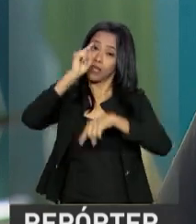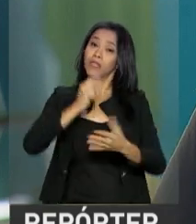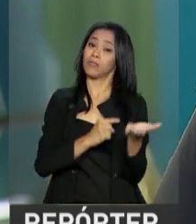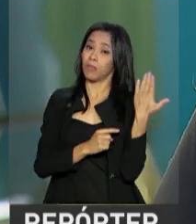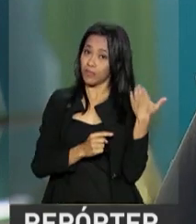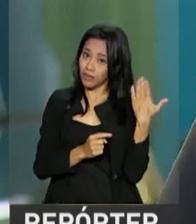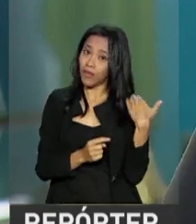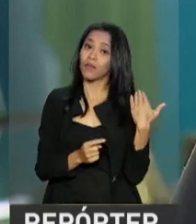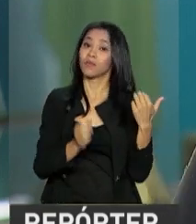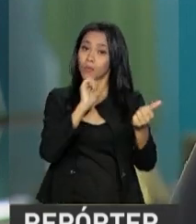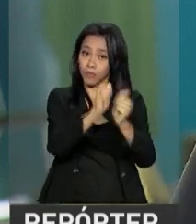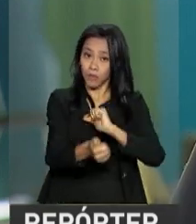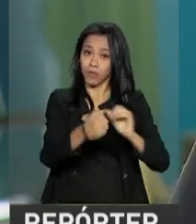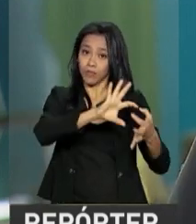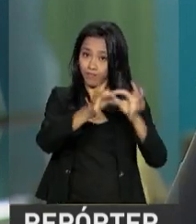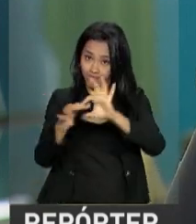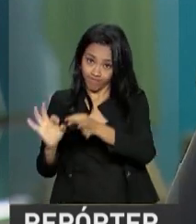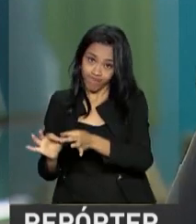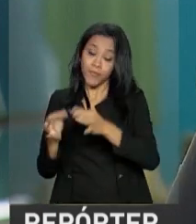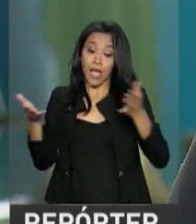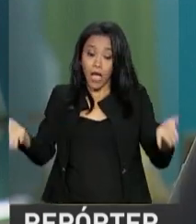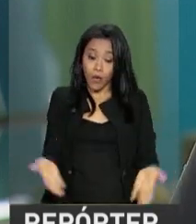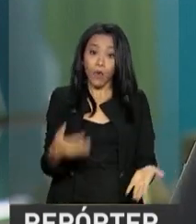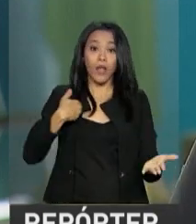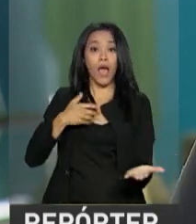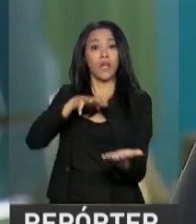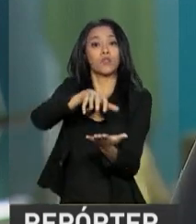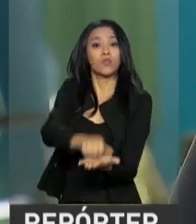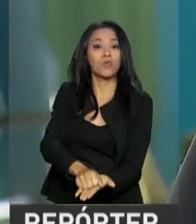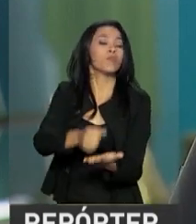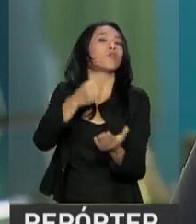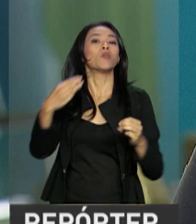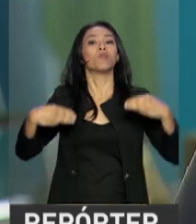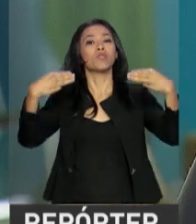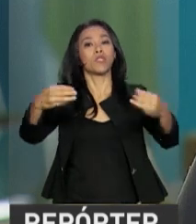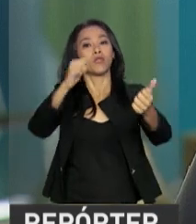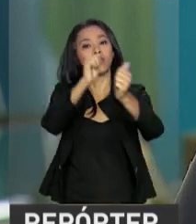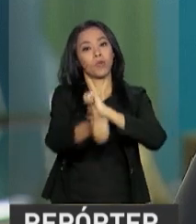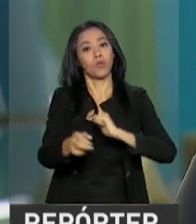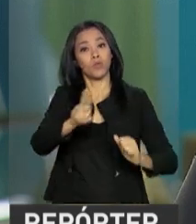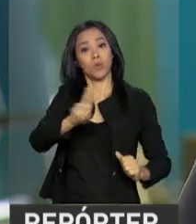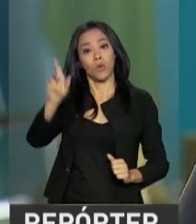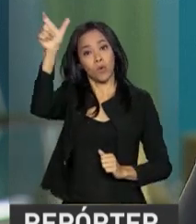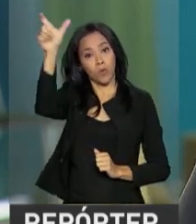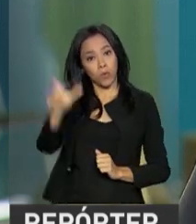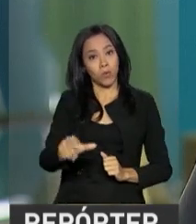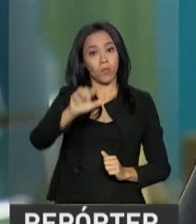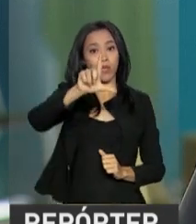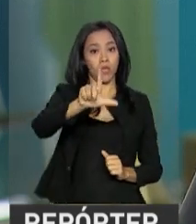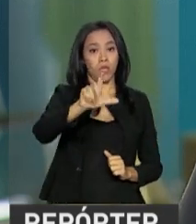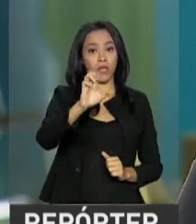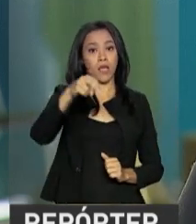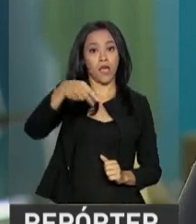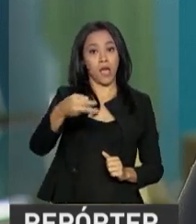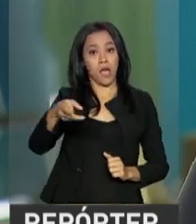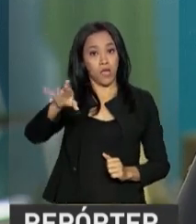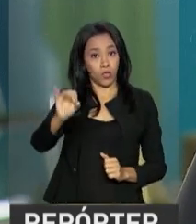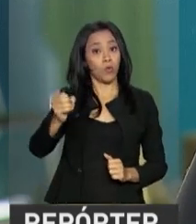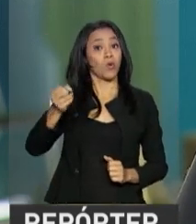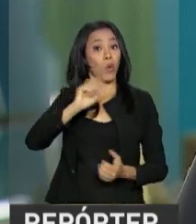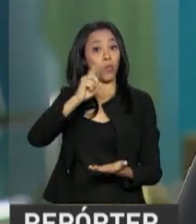agora no ministério do esporte assume leandro cruz fróes da silva com a missão de dar continuidade